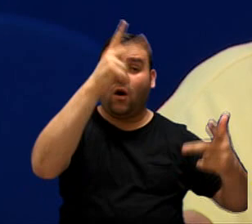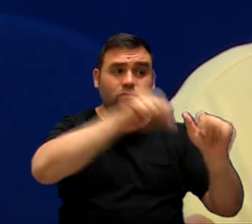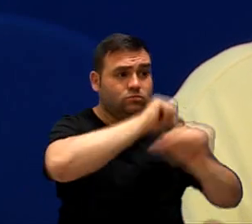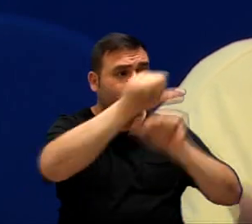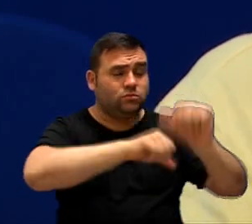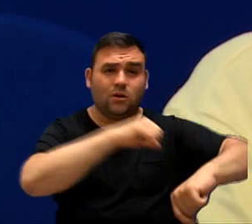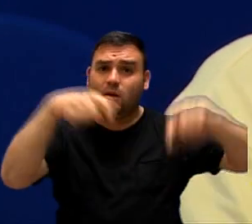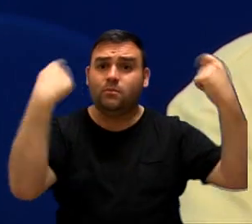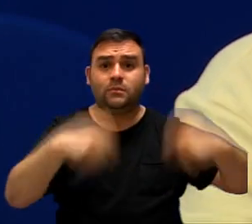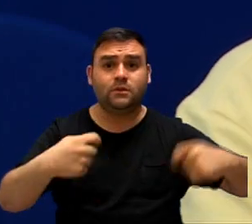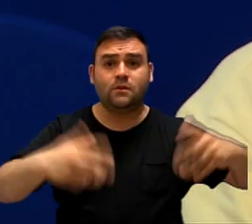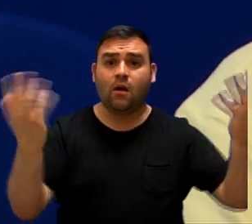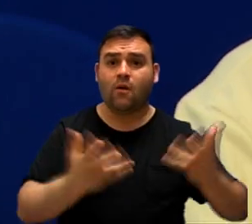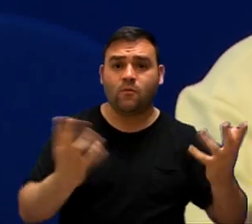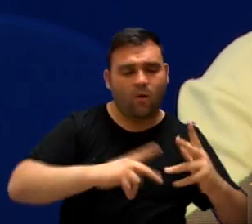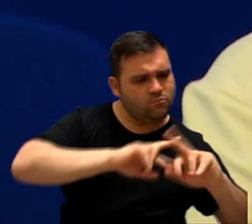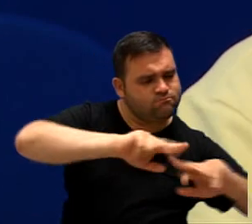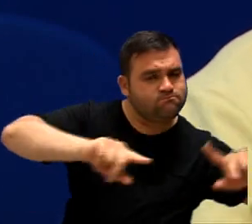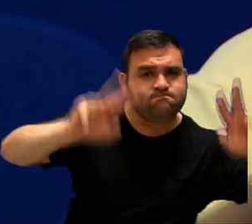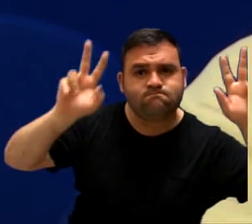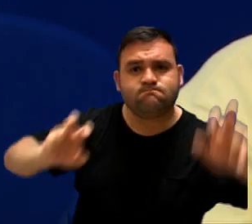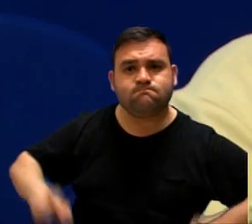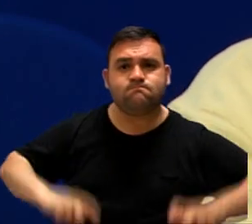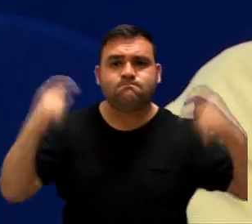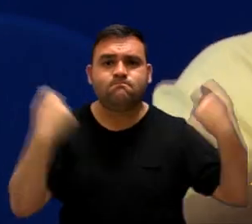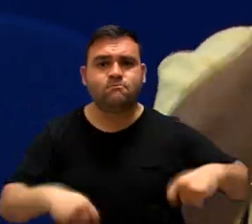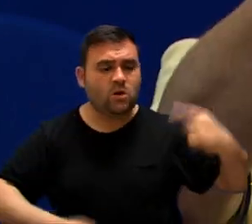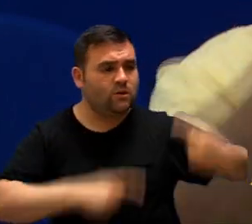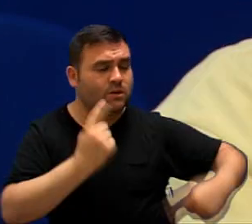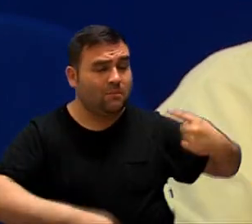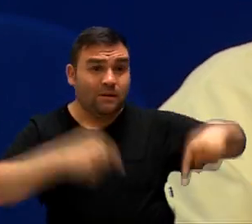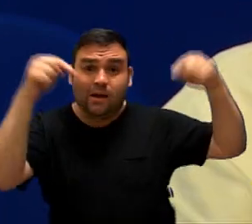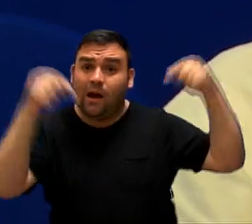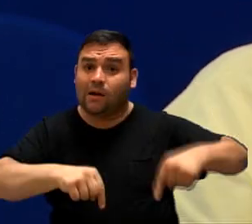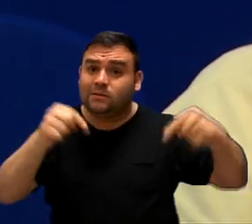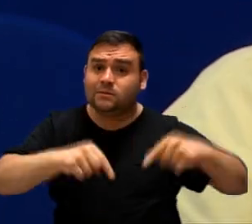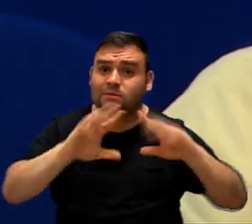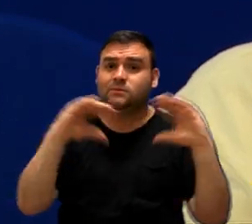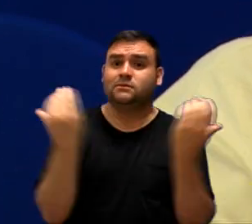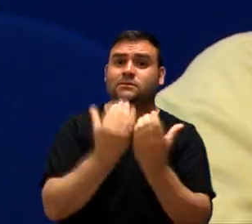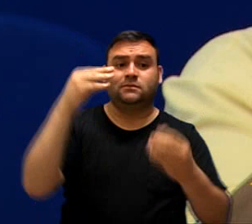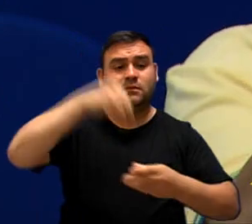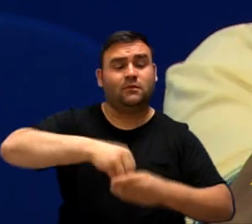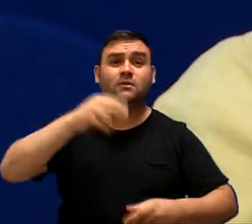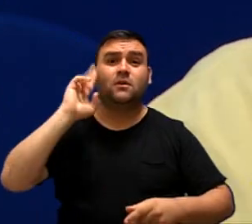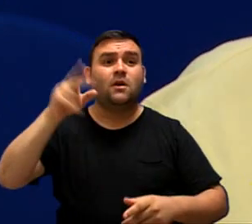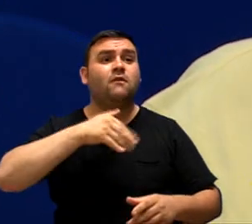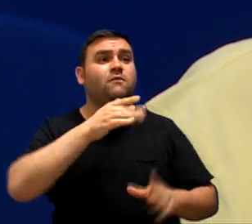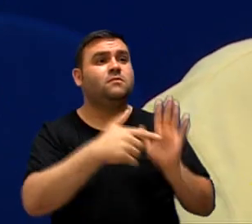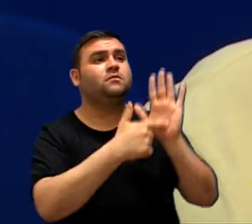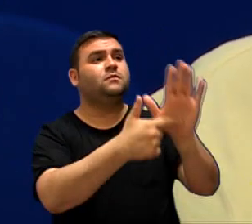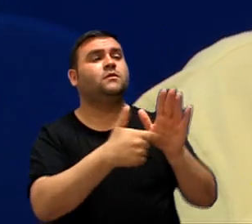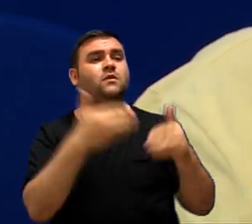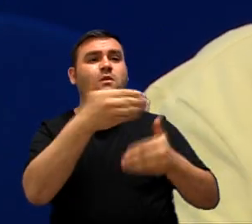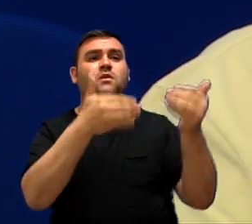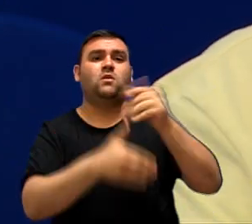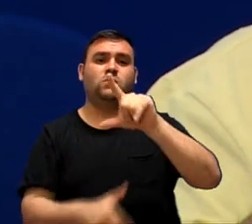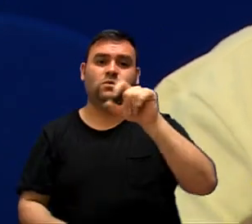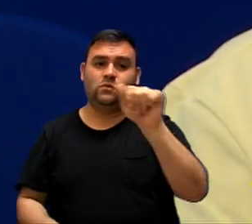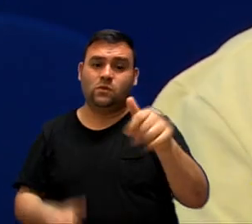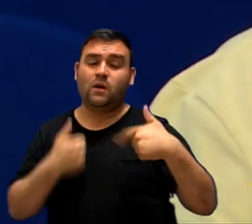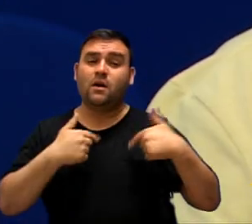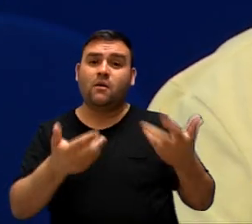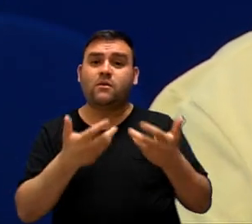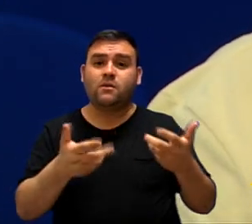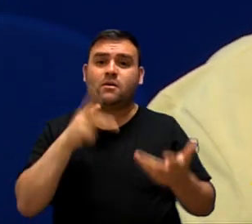se corrigir. Essas questões devem ser debatidas aqui neste fórum. O senhor vai apresentar o LOA. Eu